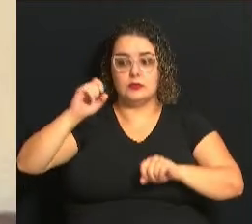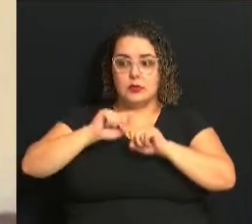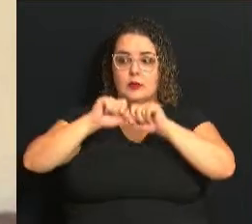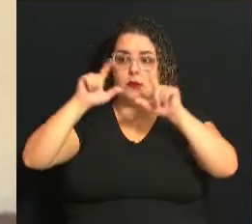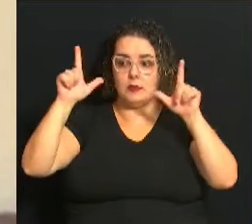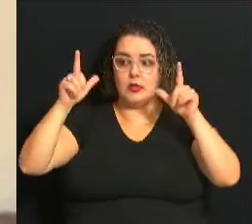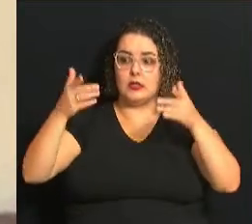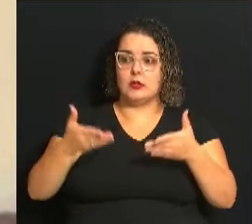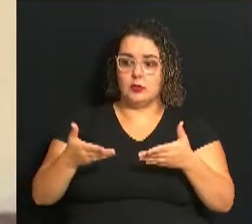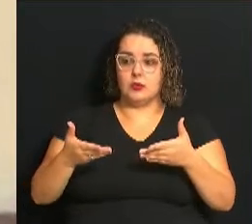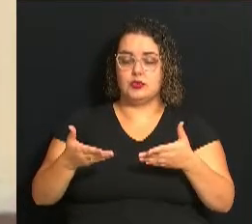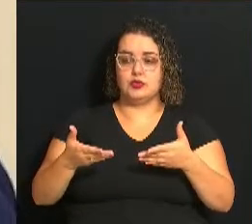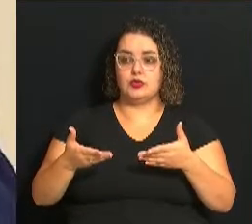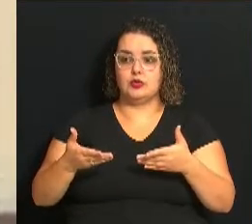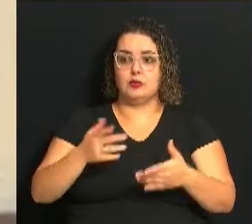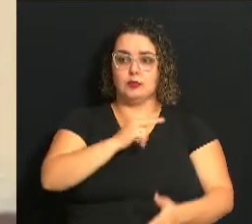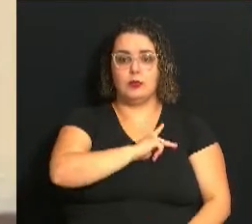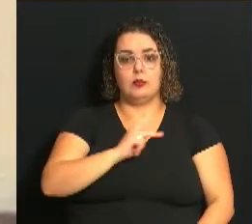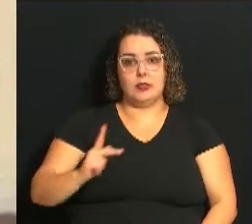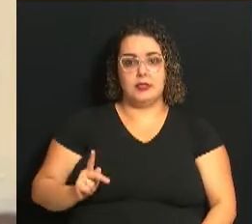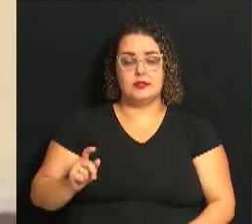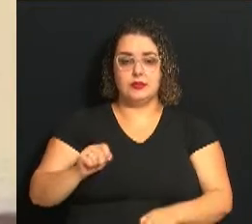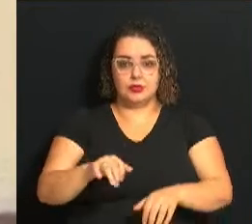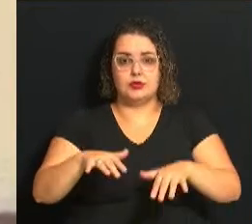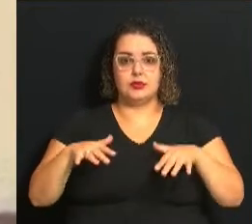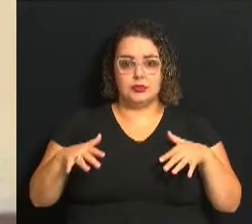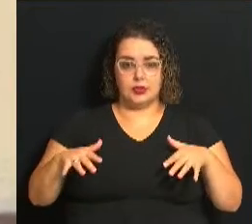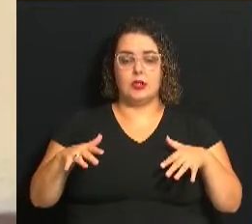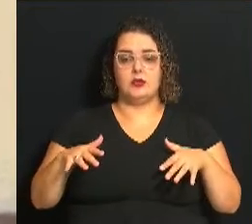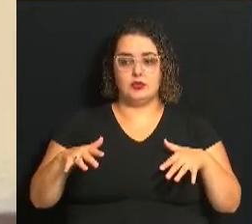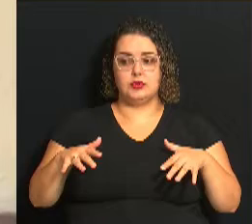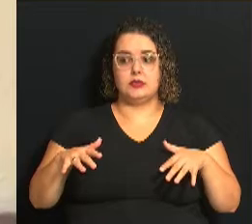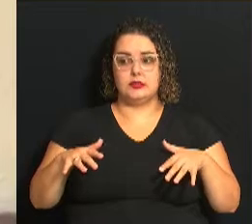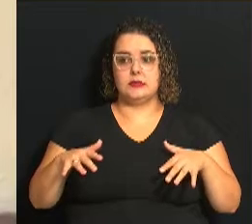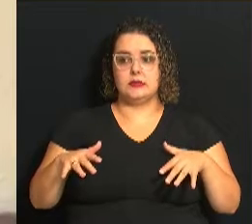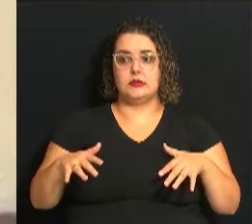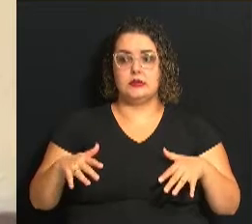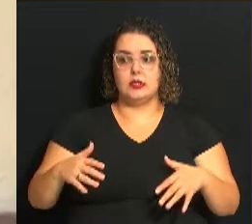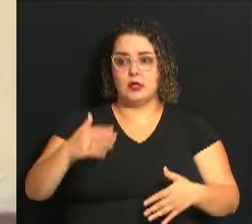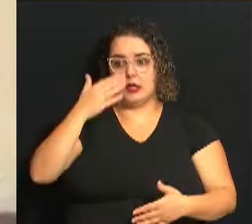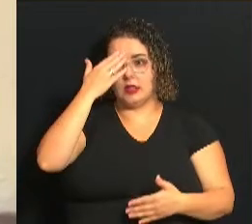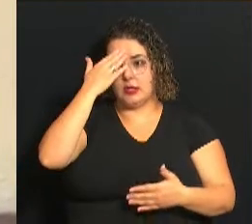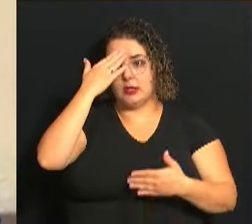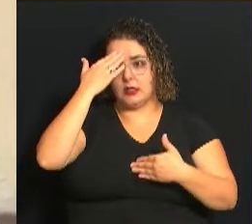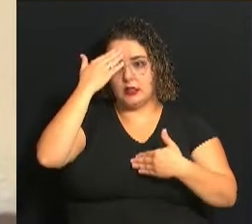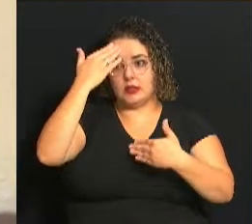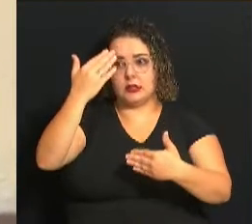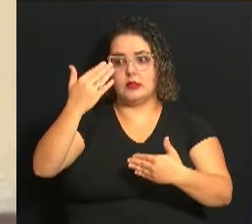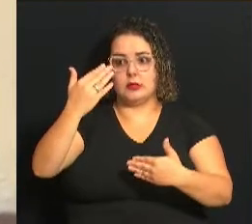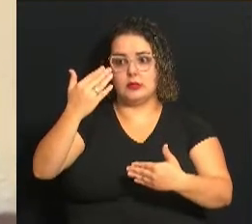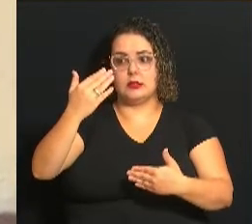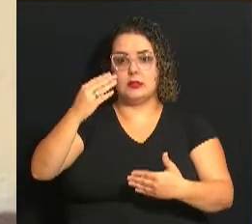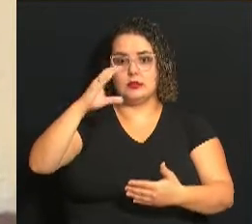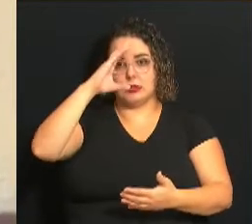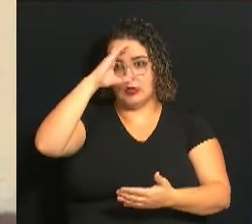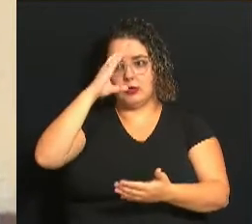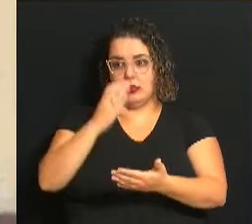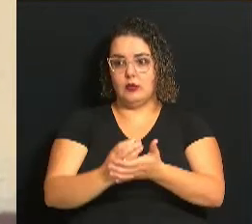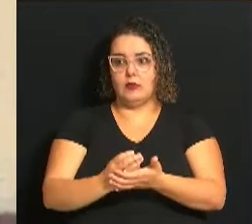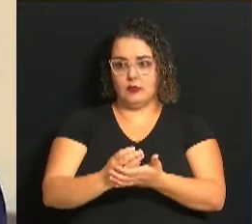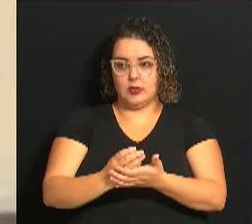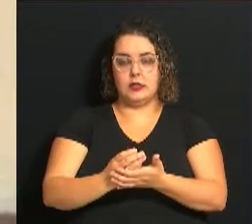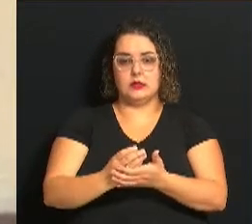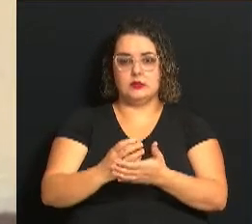para presidir esta audiência. Agradeço a presença e a confiança do nosso presidente, Zé Carlos. Agradeço a